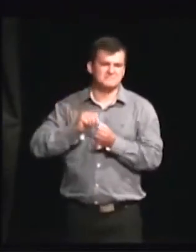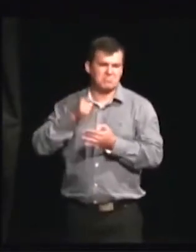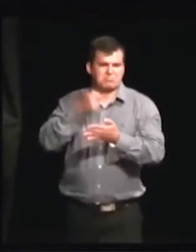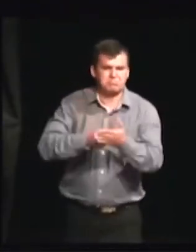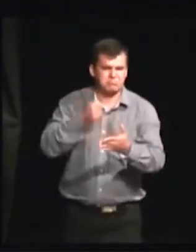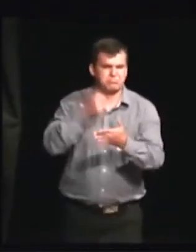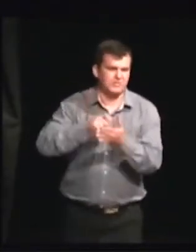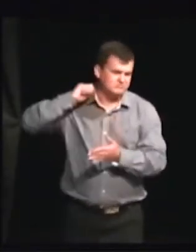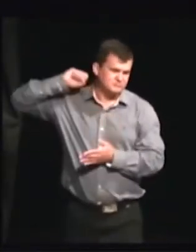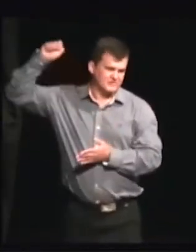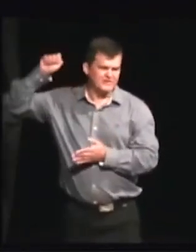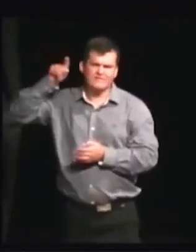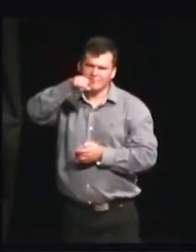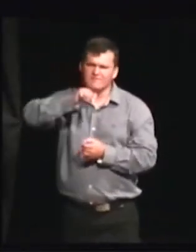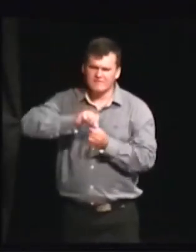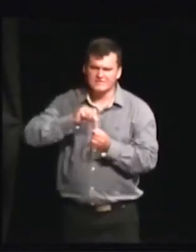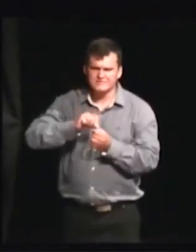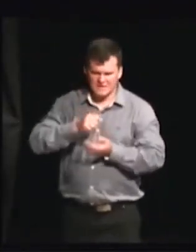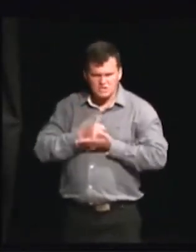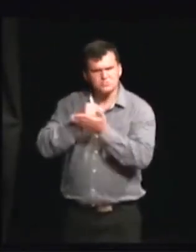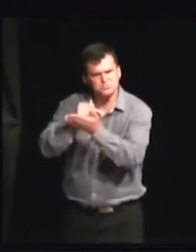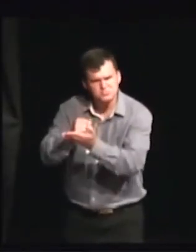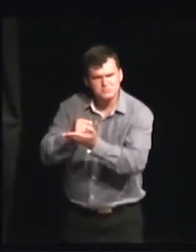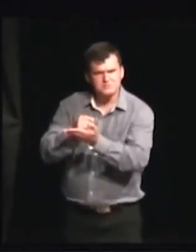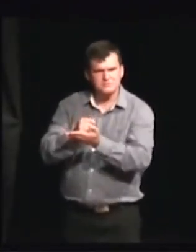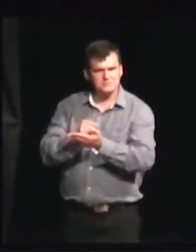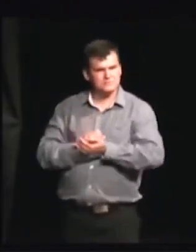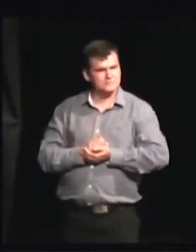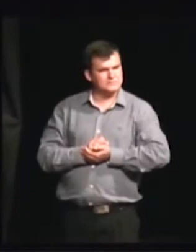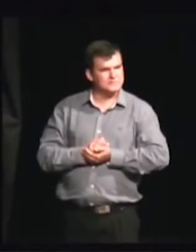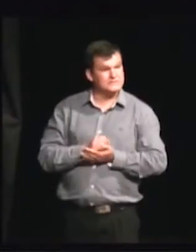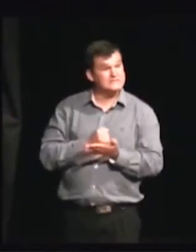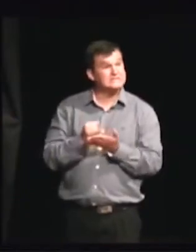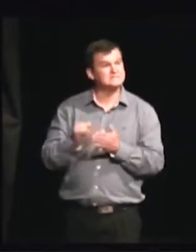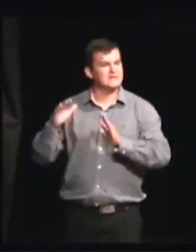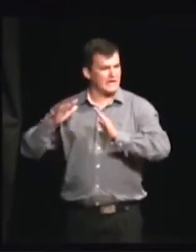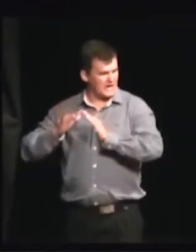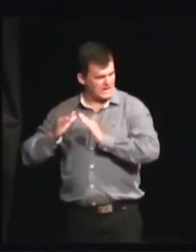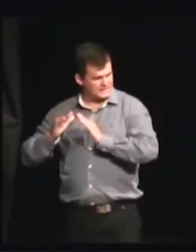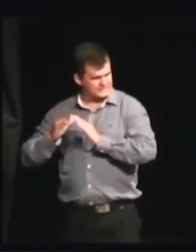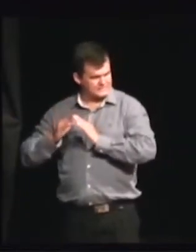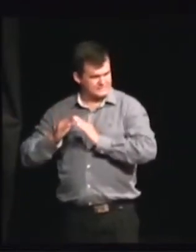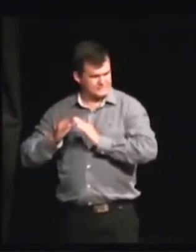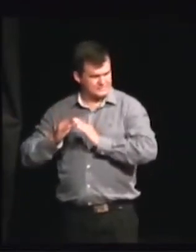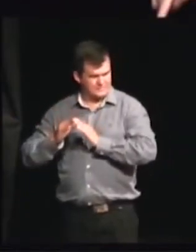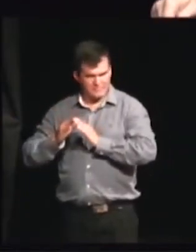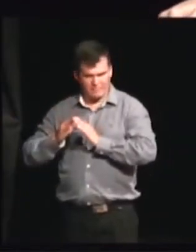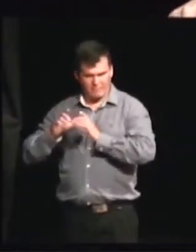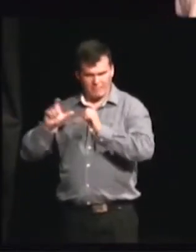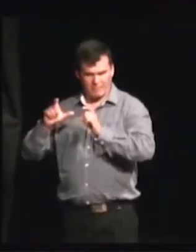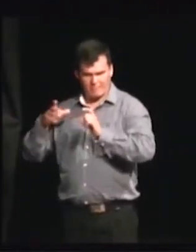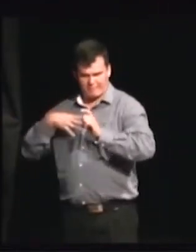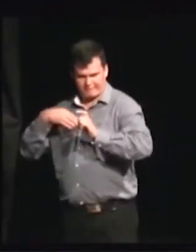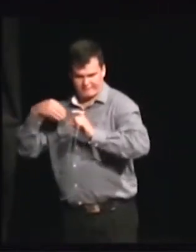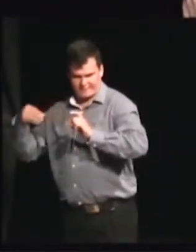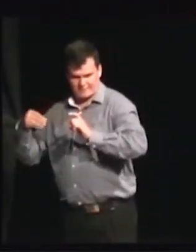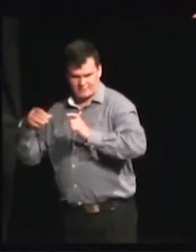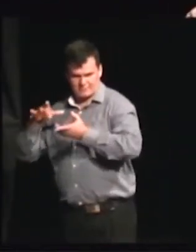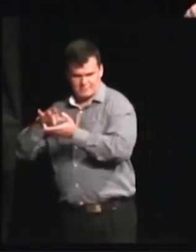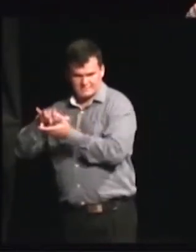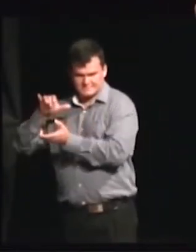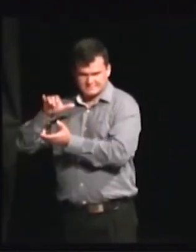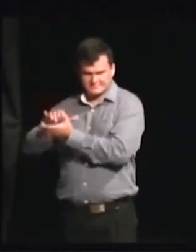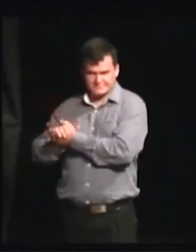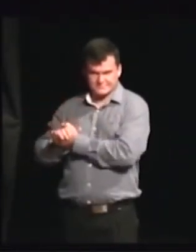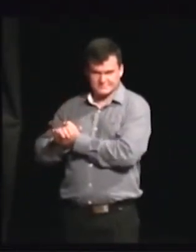parte. Socorra. E comece a socorrer os de casa. Comece a olhar para o filho, para a